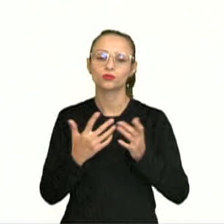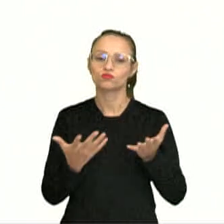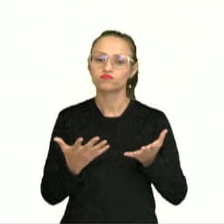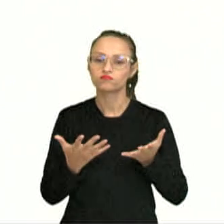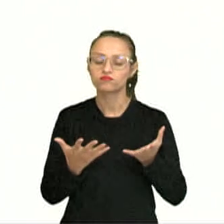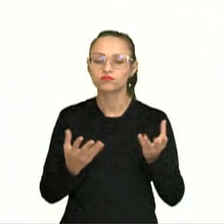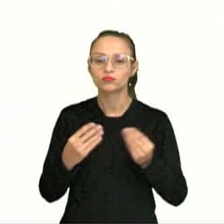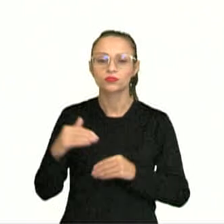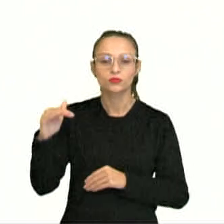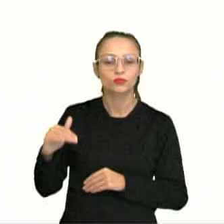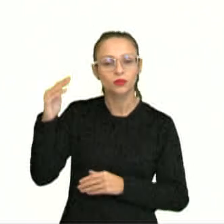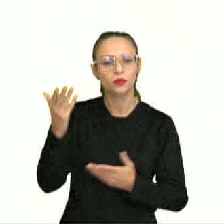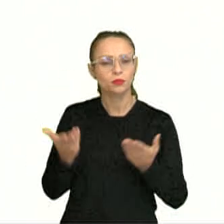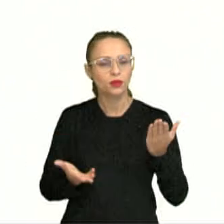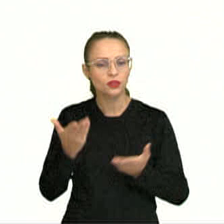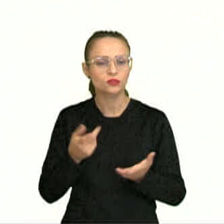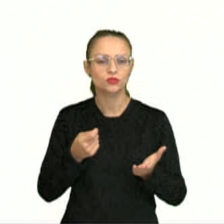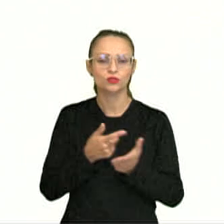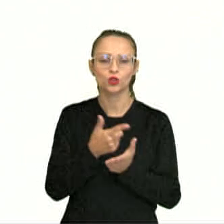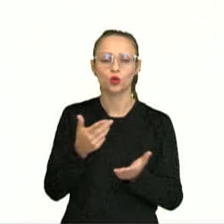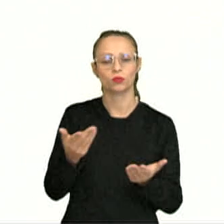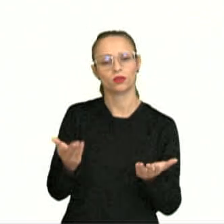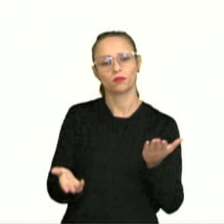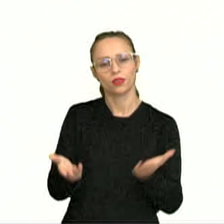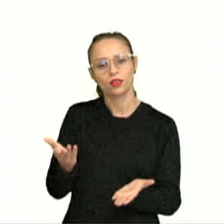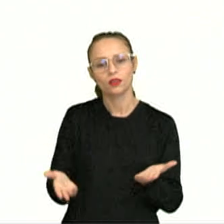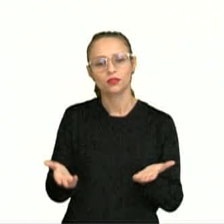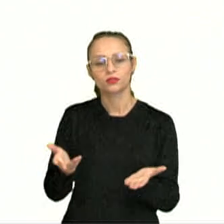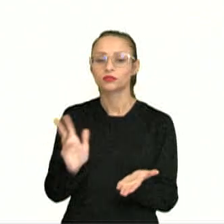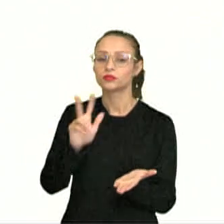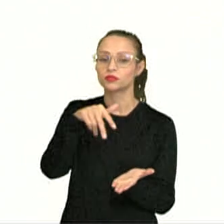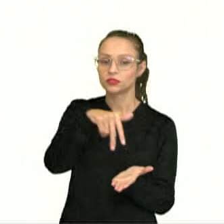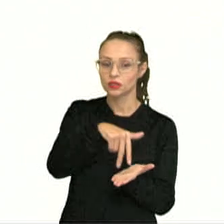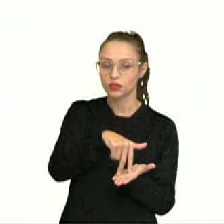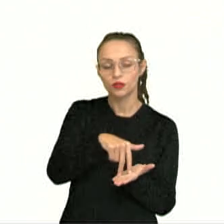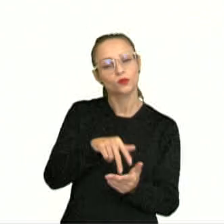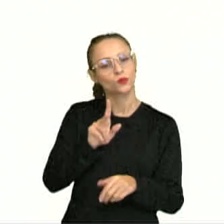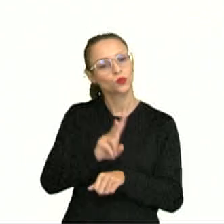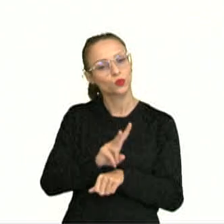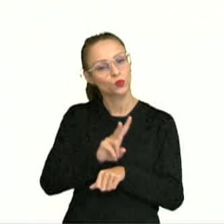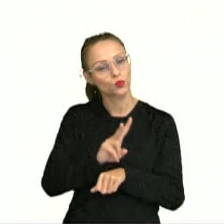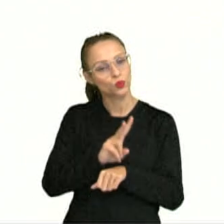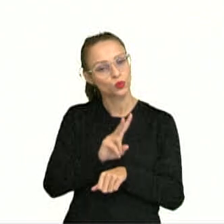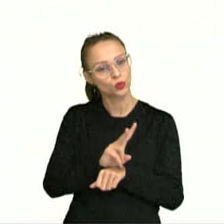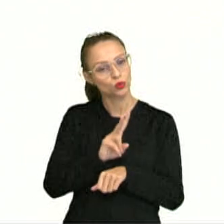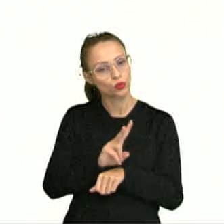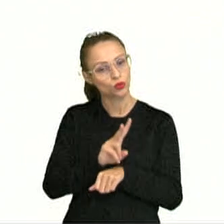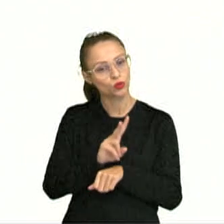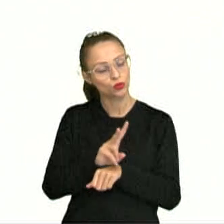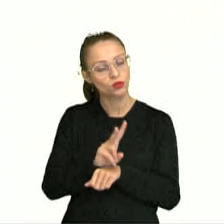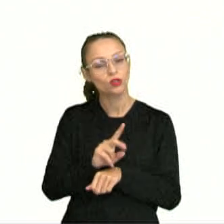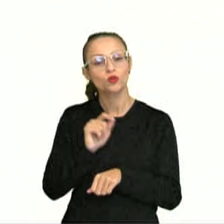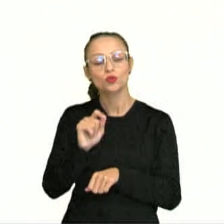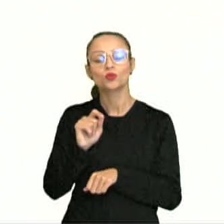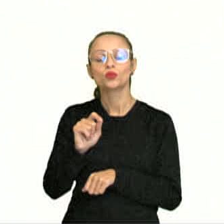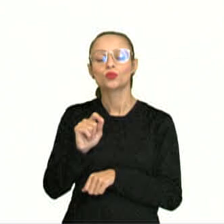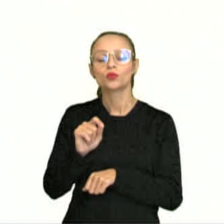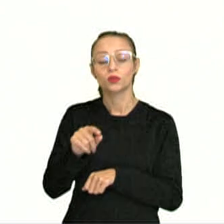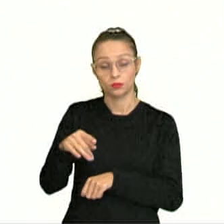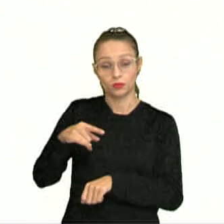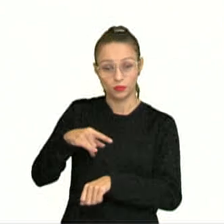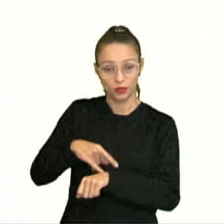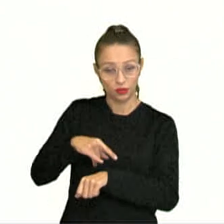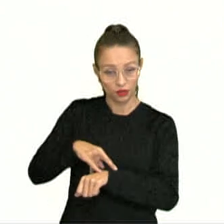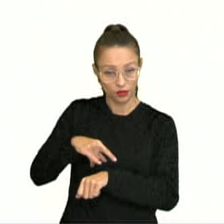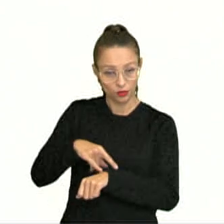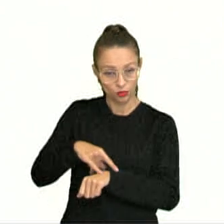compra com o seu peso, compra uma balança e, cuidadosamente, em seu banho, que é o